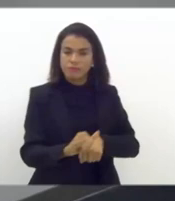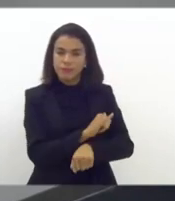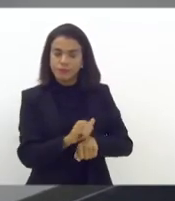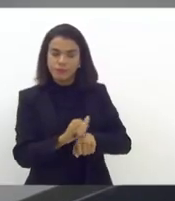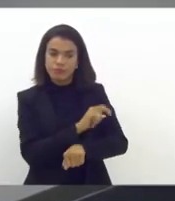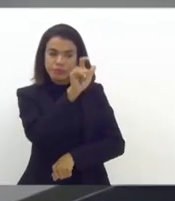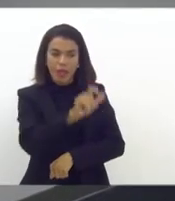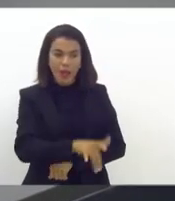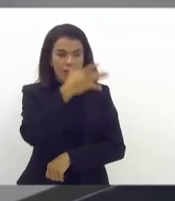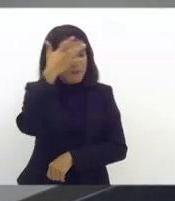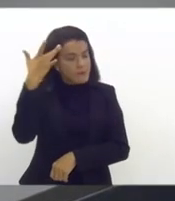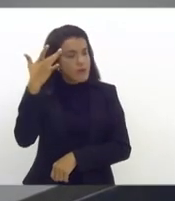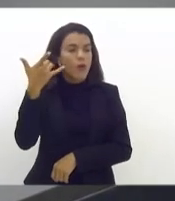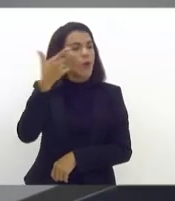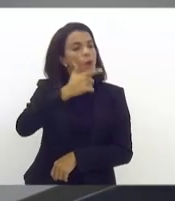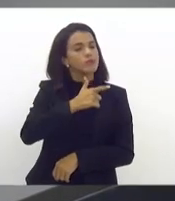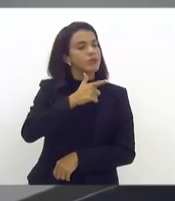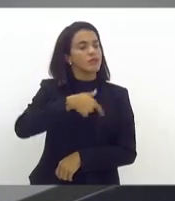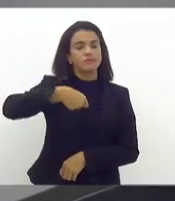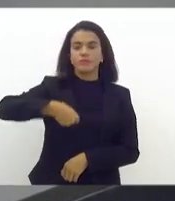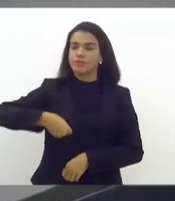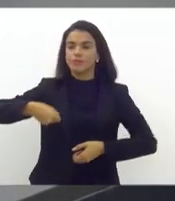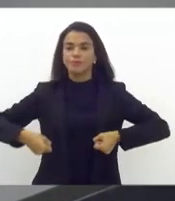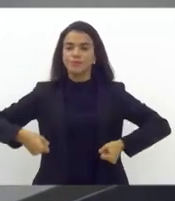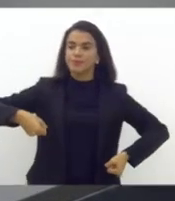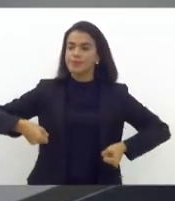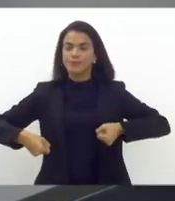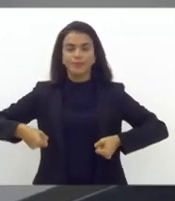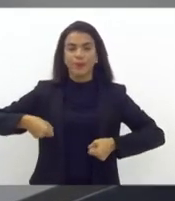daquele indivíduo poder levar o seu produto.